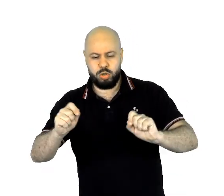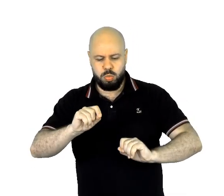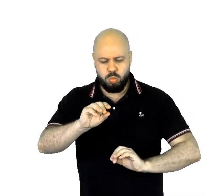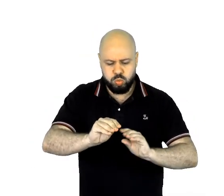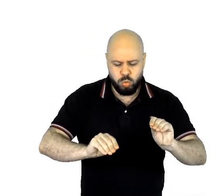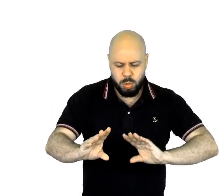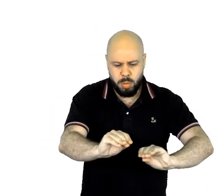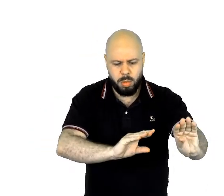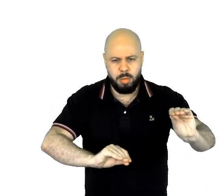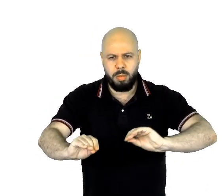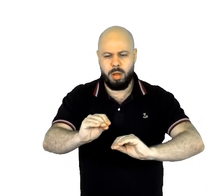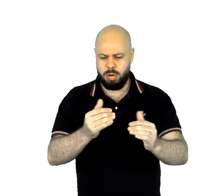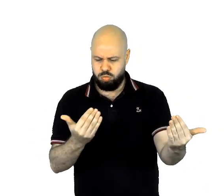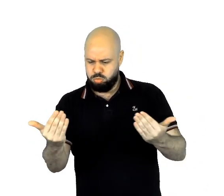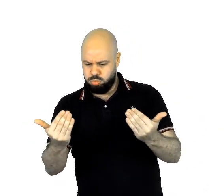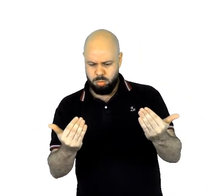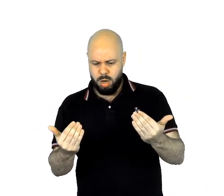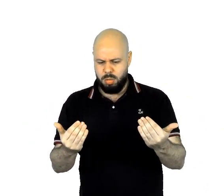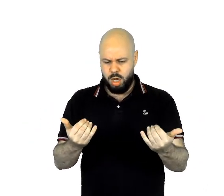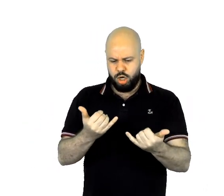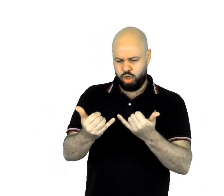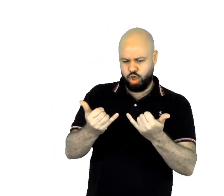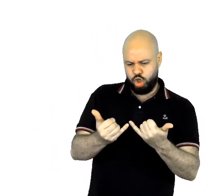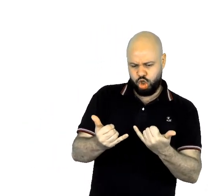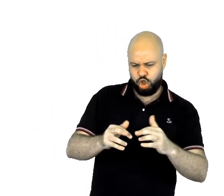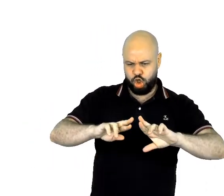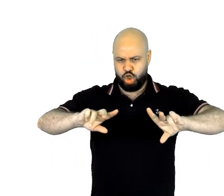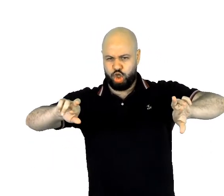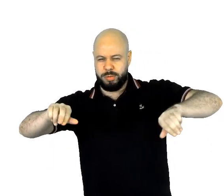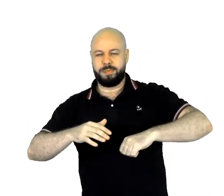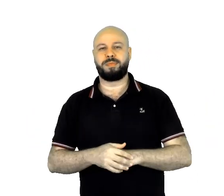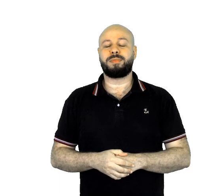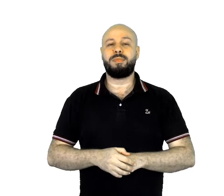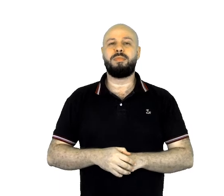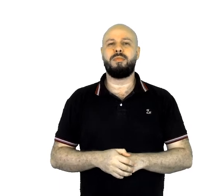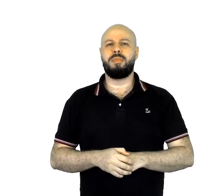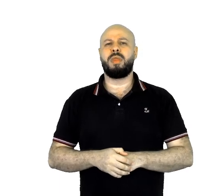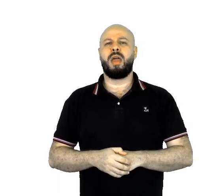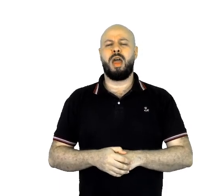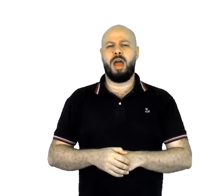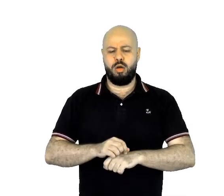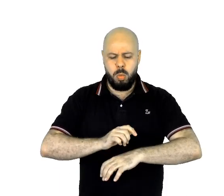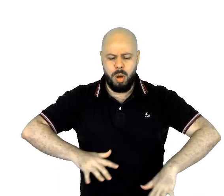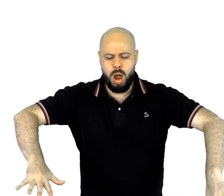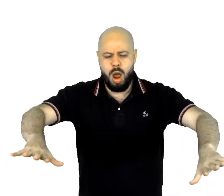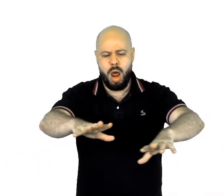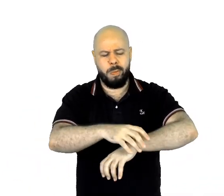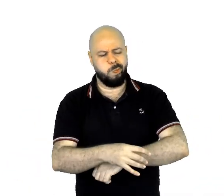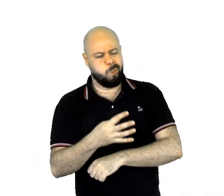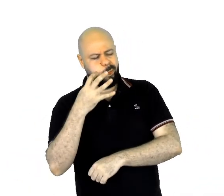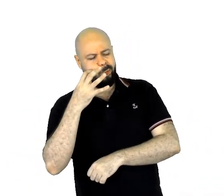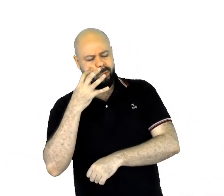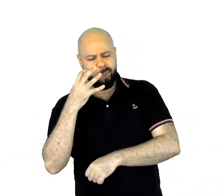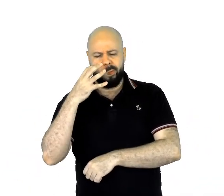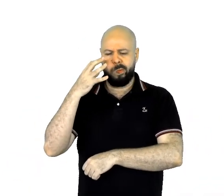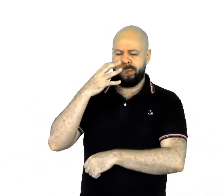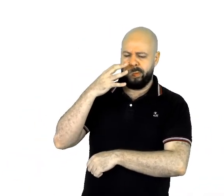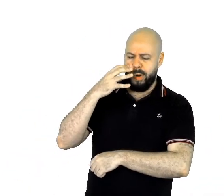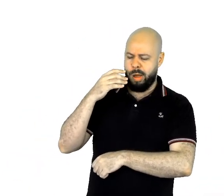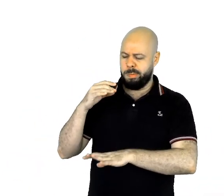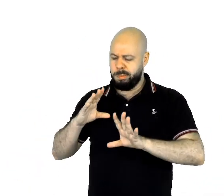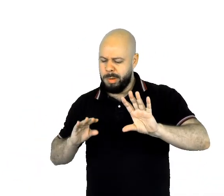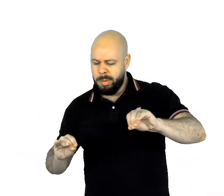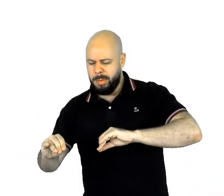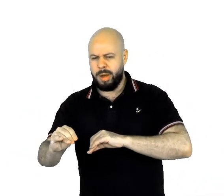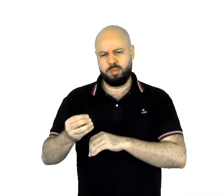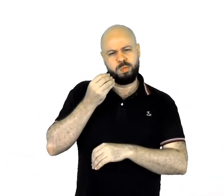para comparar diferenças e semelhanças entre elas, explorar o ambiente pela ação e observação, manipulando,